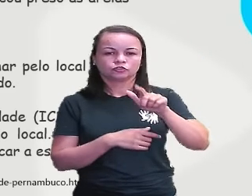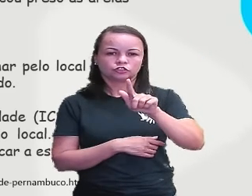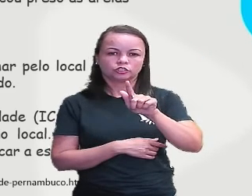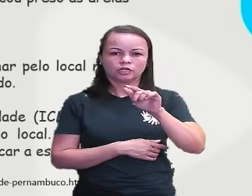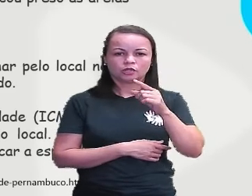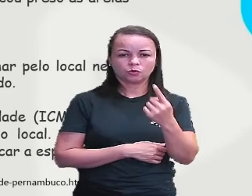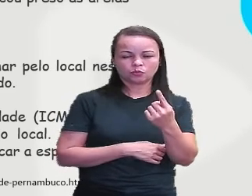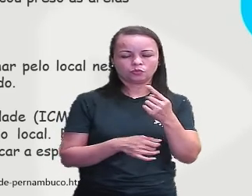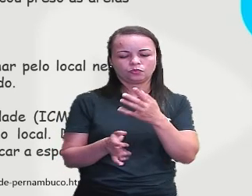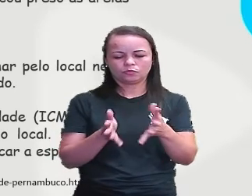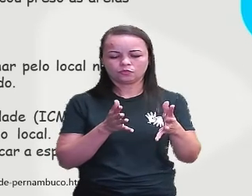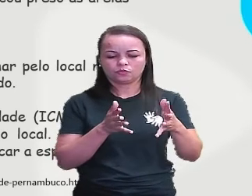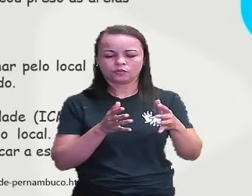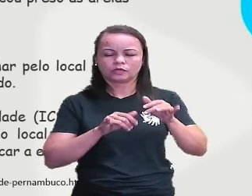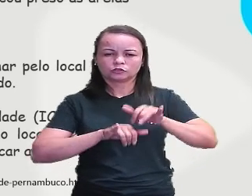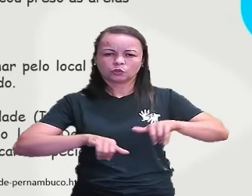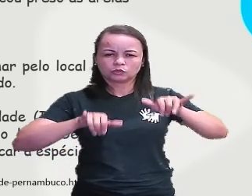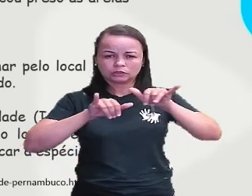uma notícia